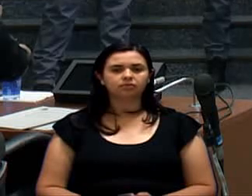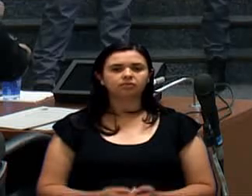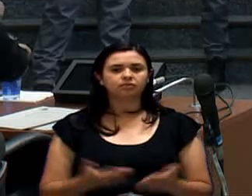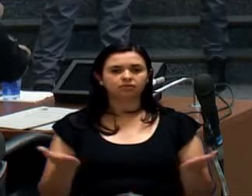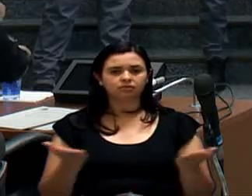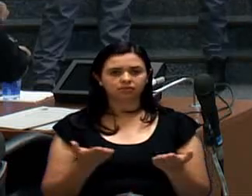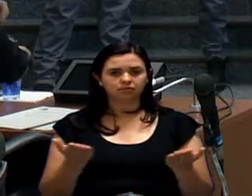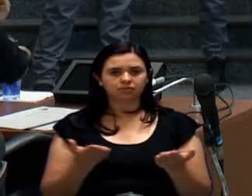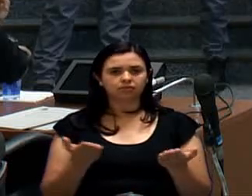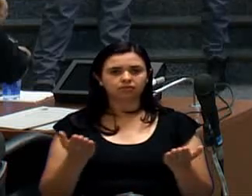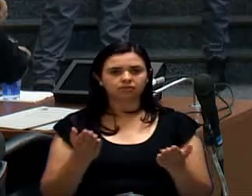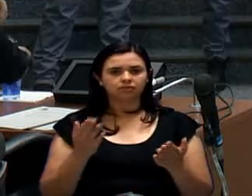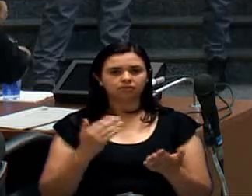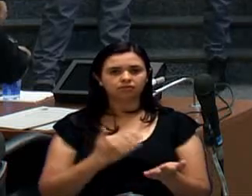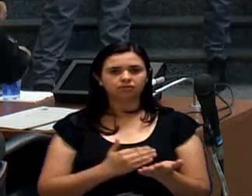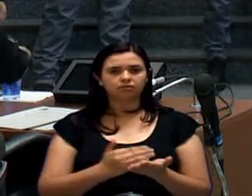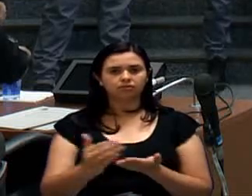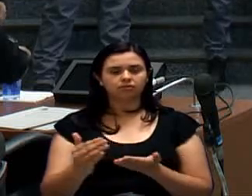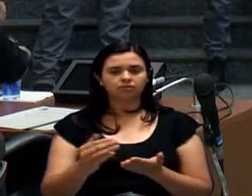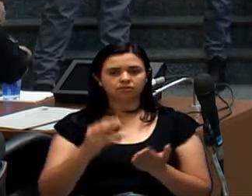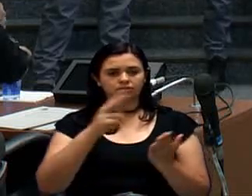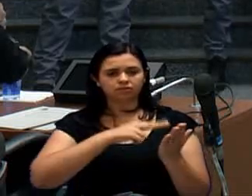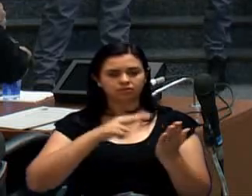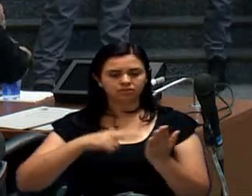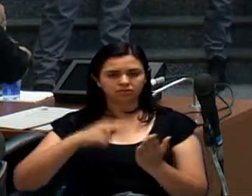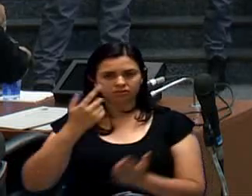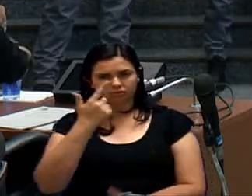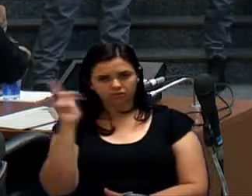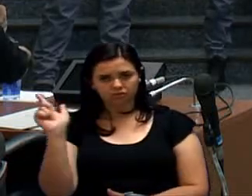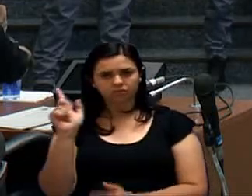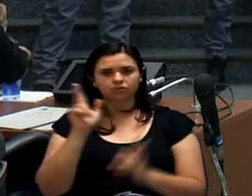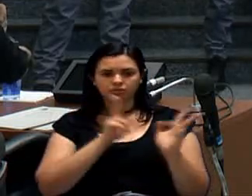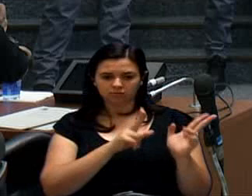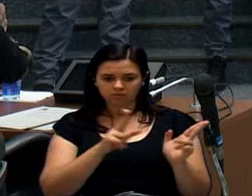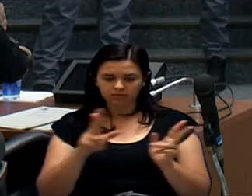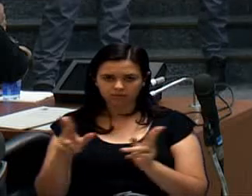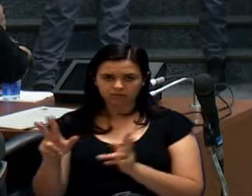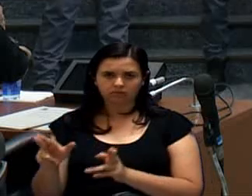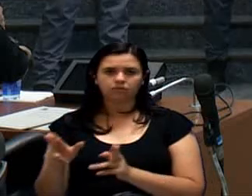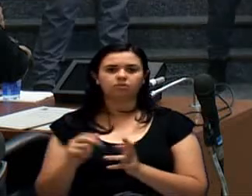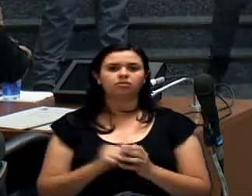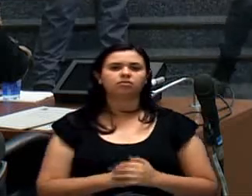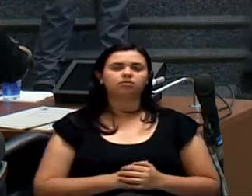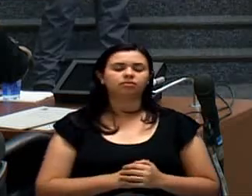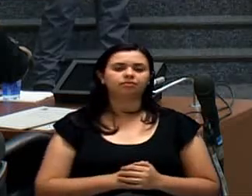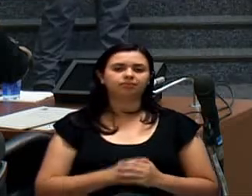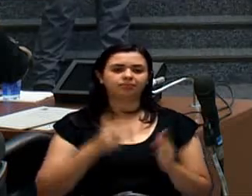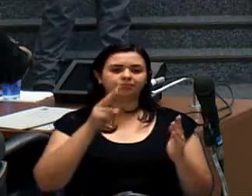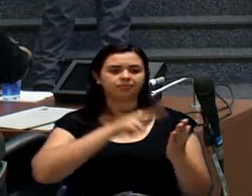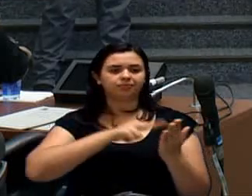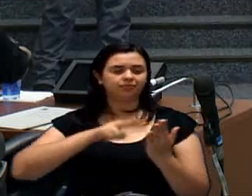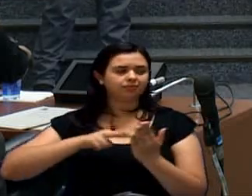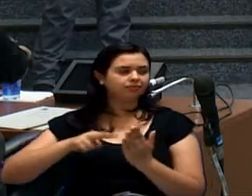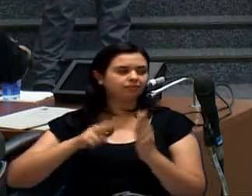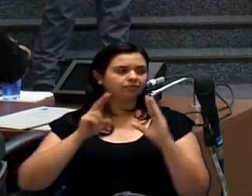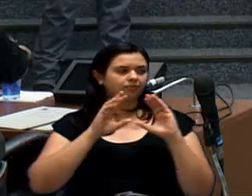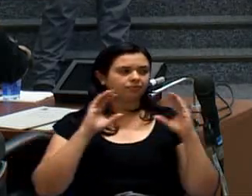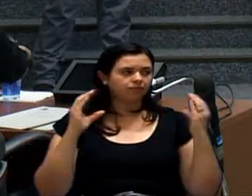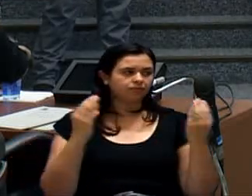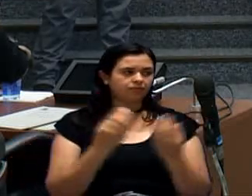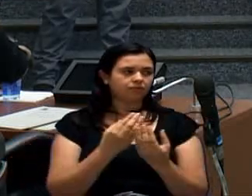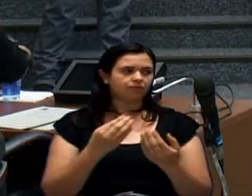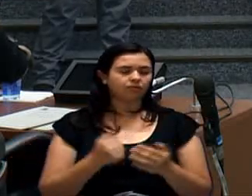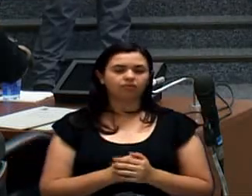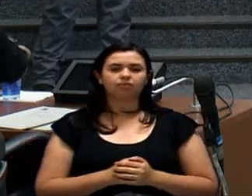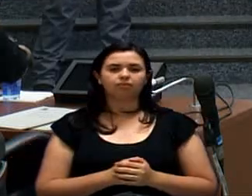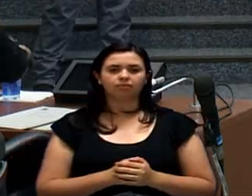Dando início assim dessa outra leitura, mas com o mesmo teor, com a mesma honra, a gente vai fazer a leitura inicial, já